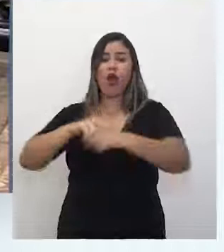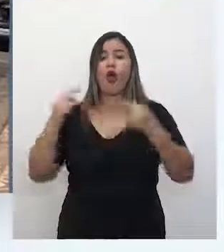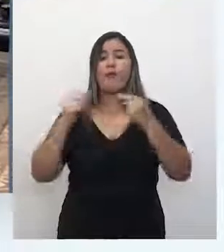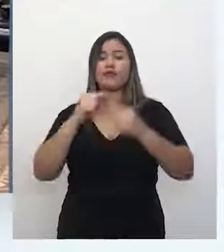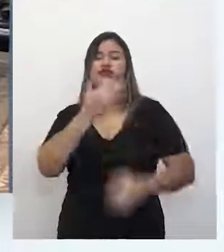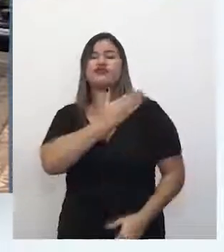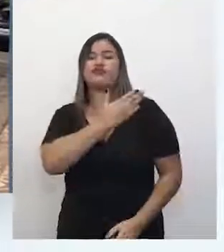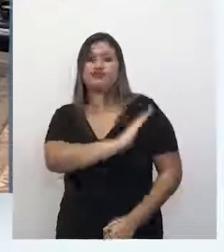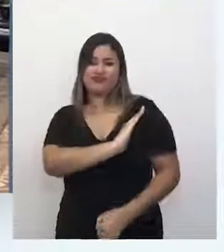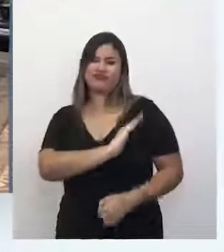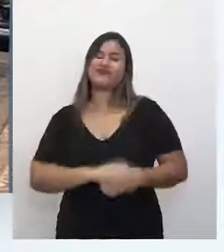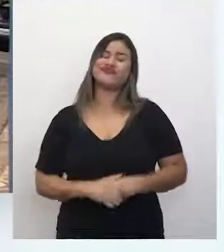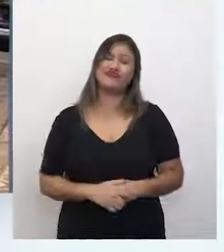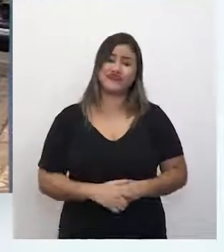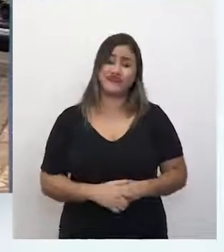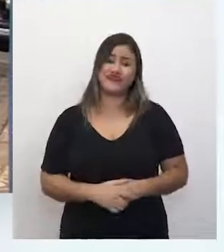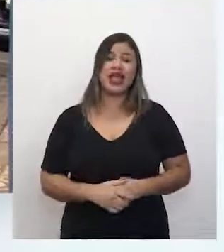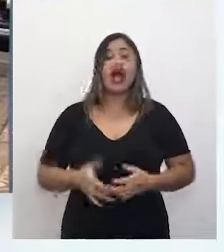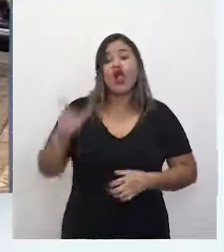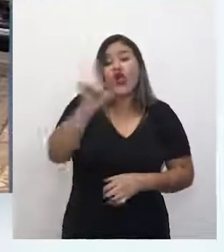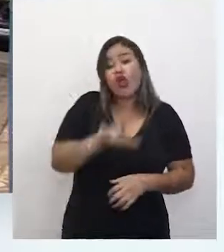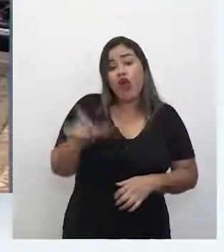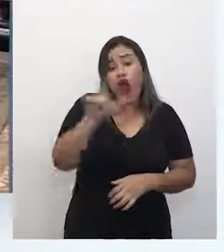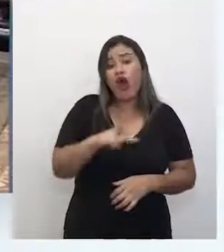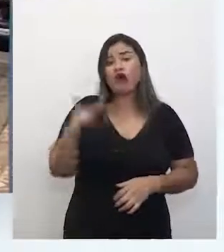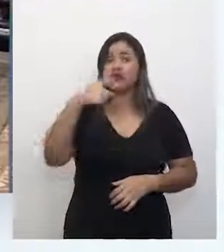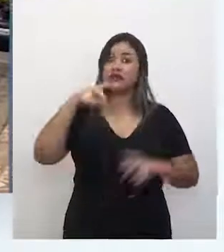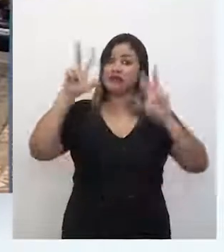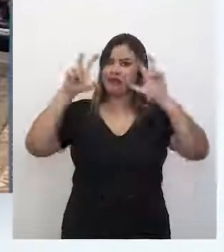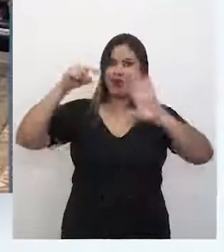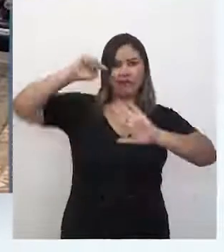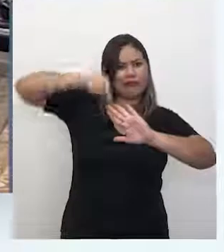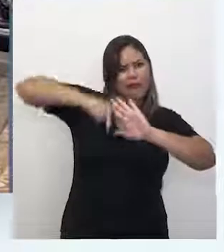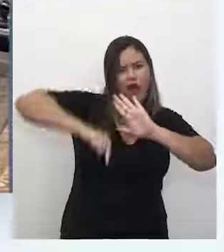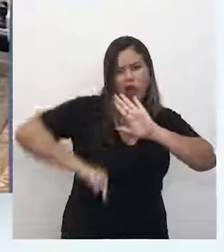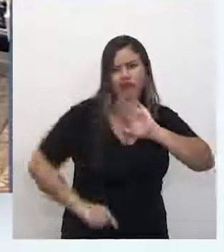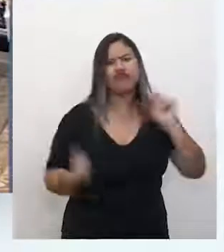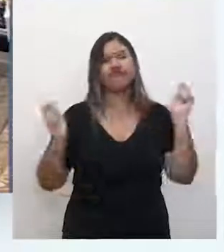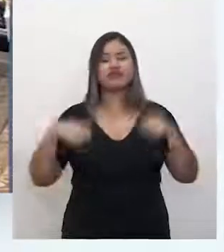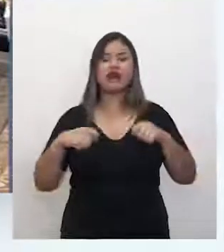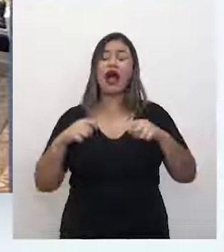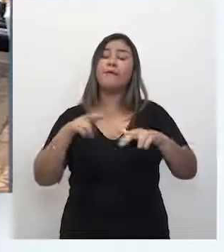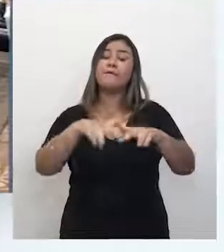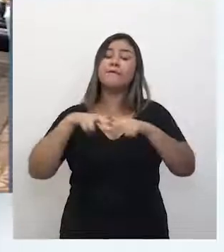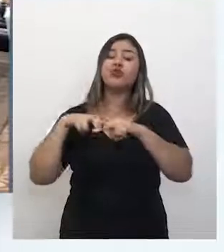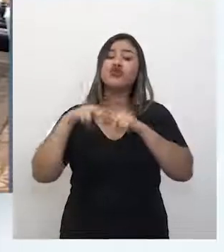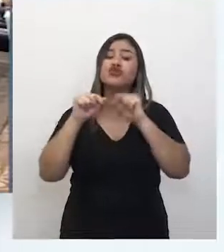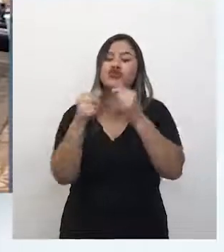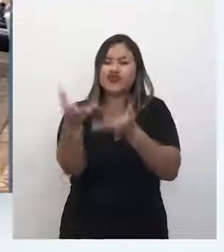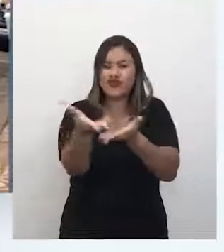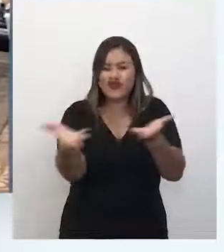da sociedade. É lógico que podemos aprofundar muito mais esse tema, e é por isso que eu deixo o